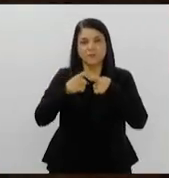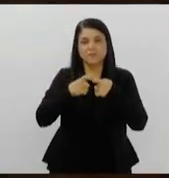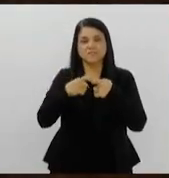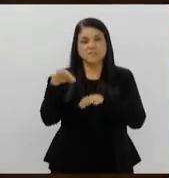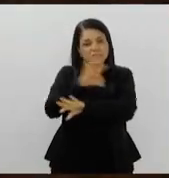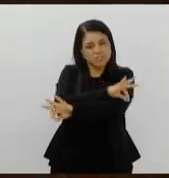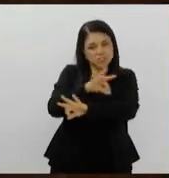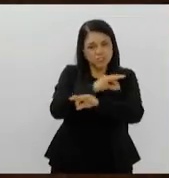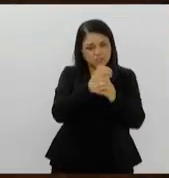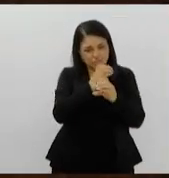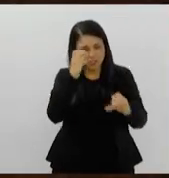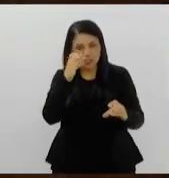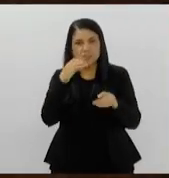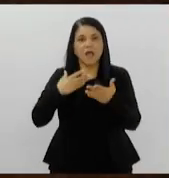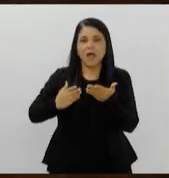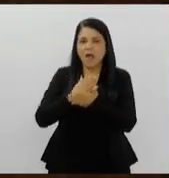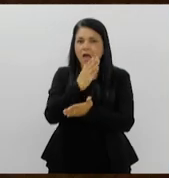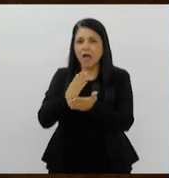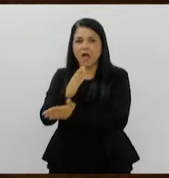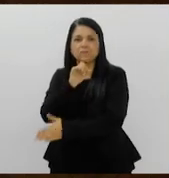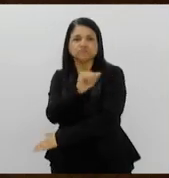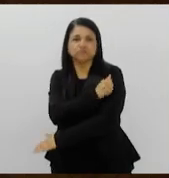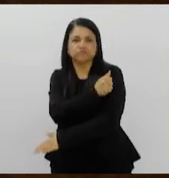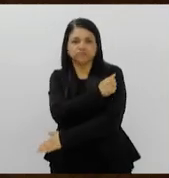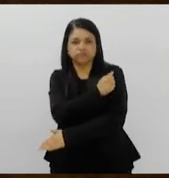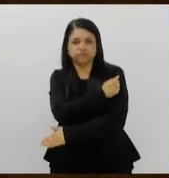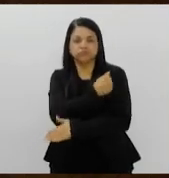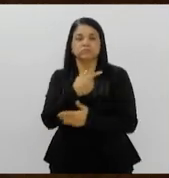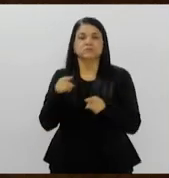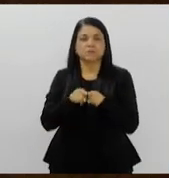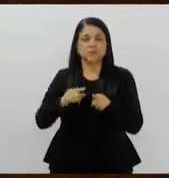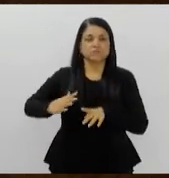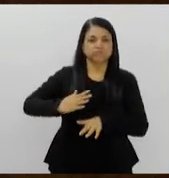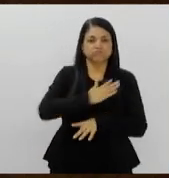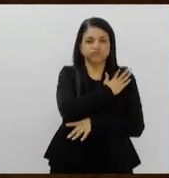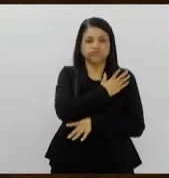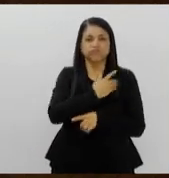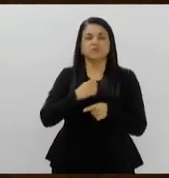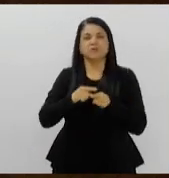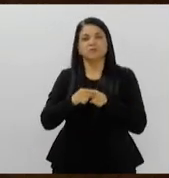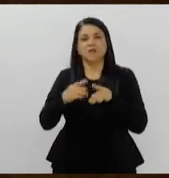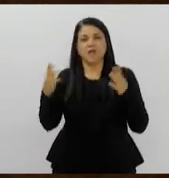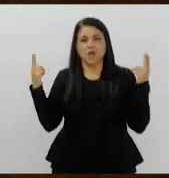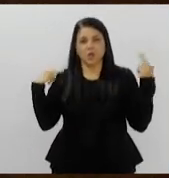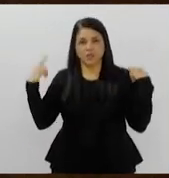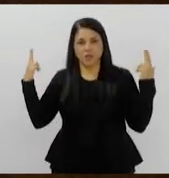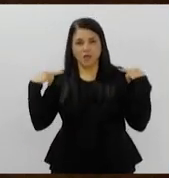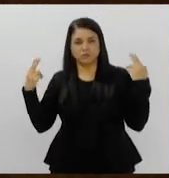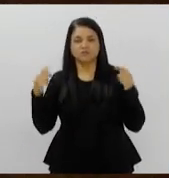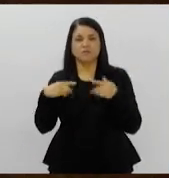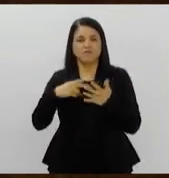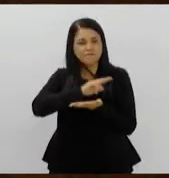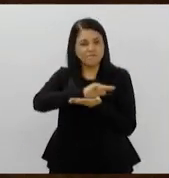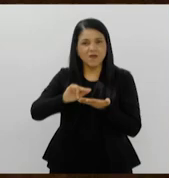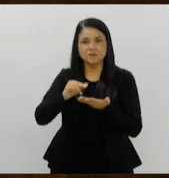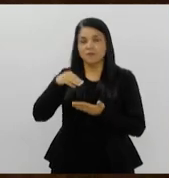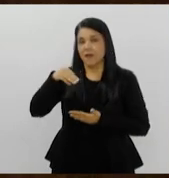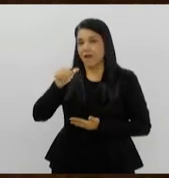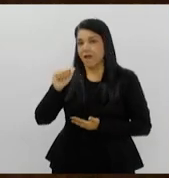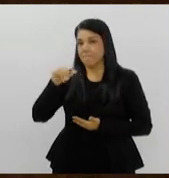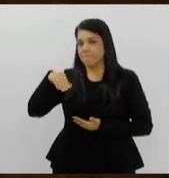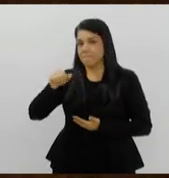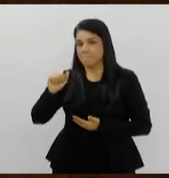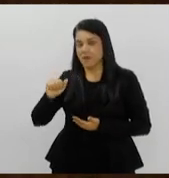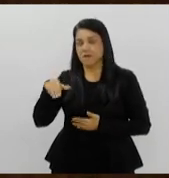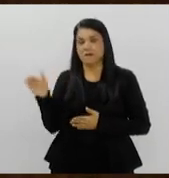engenharia, vários aprovados para as Forças Armadas, sargento do Exército, da Aeronáutica, vários para a MAN,